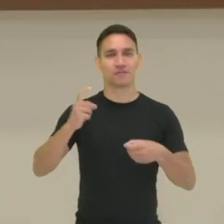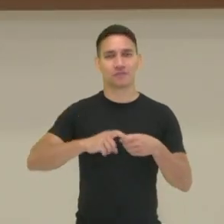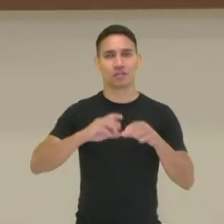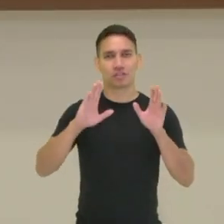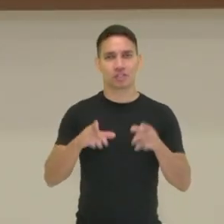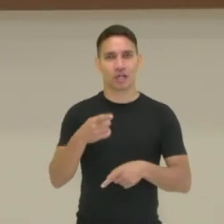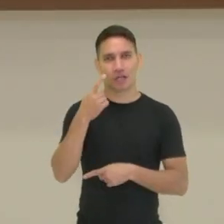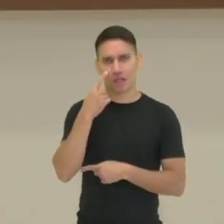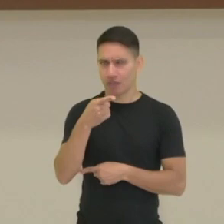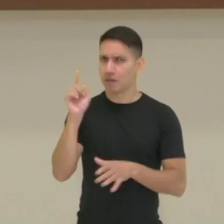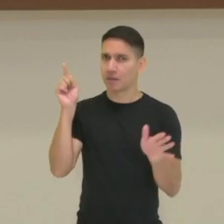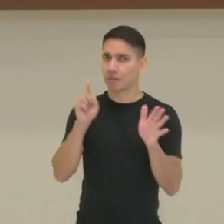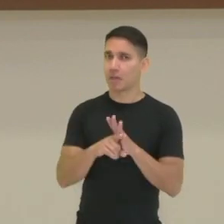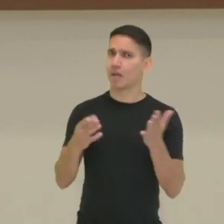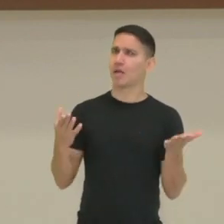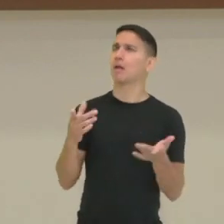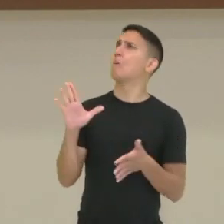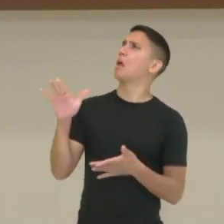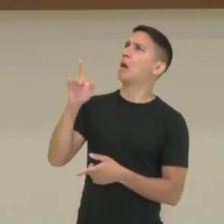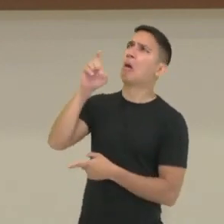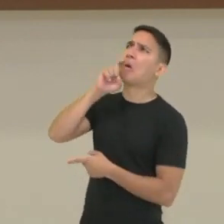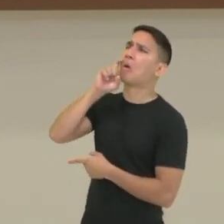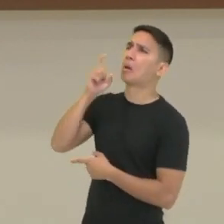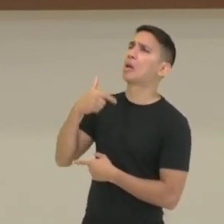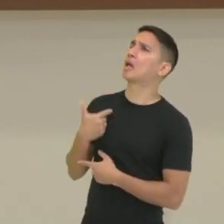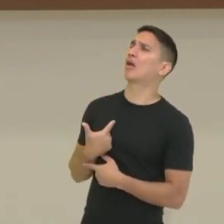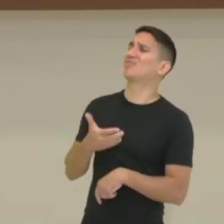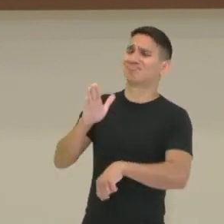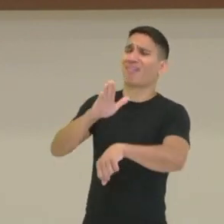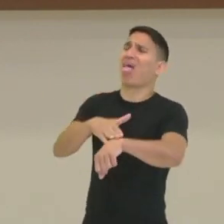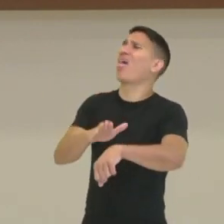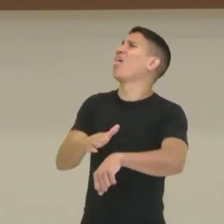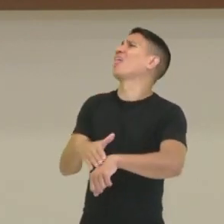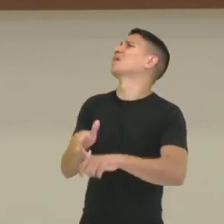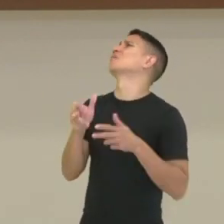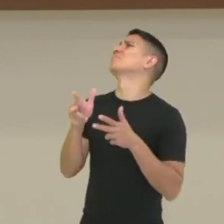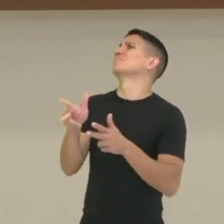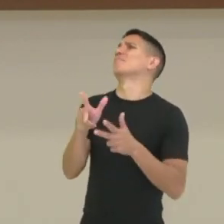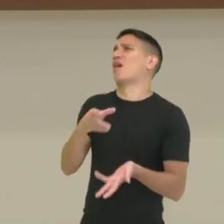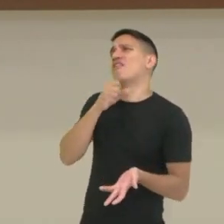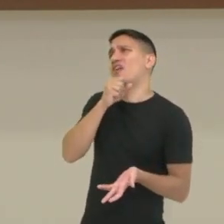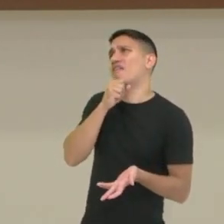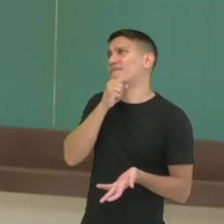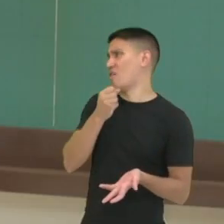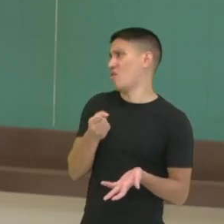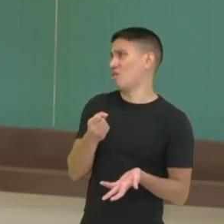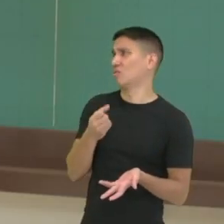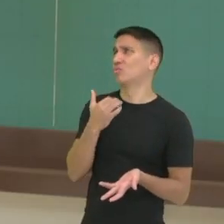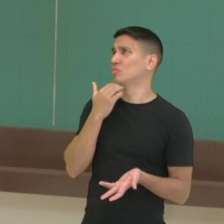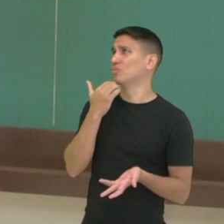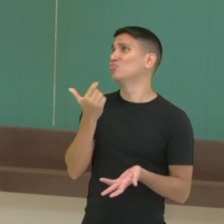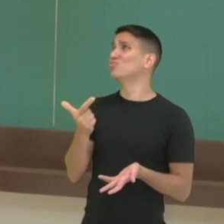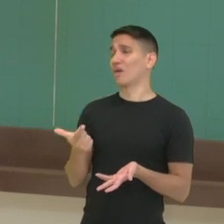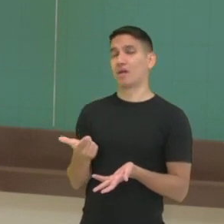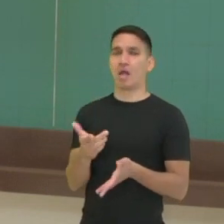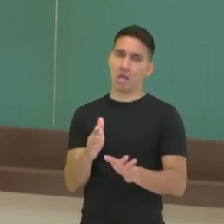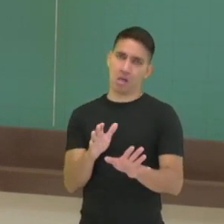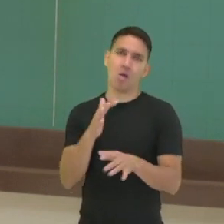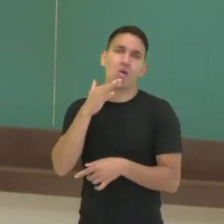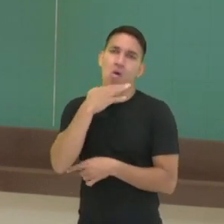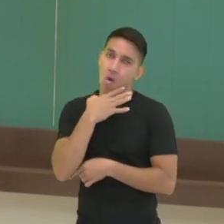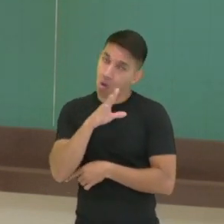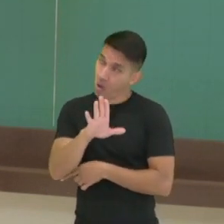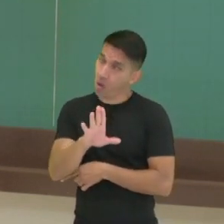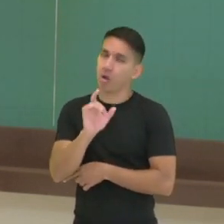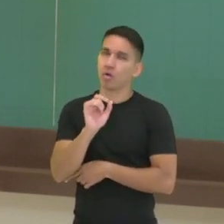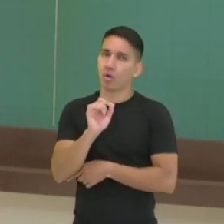Retornamos. E daí você pergunta assim, mas Fabiano, não deu tempo para eu entrevistar meu avô e minha avó? Claro, o tempo foi bem